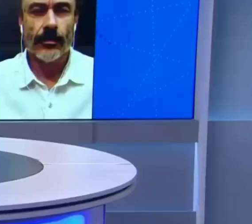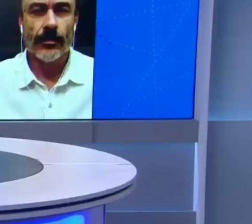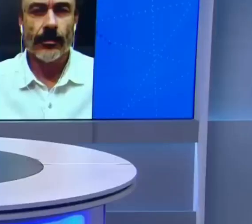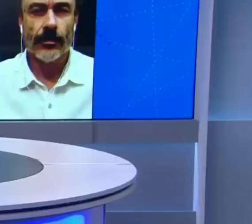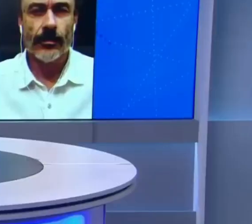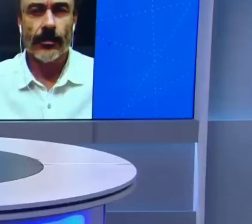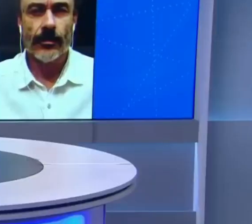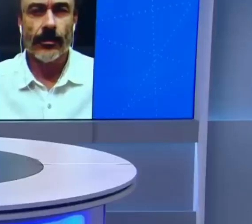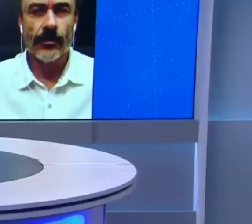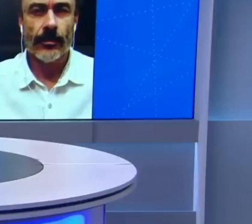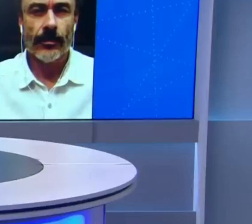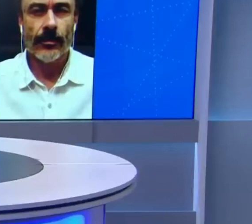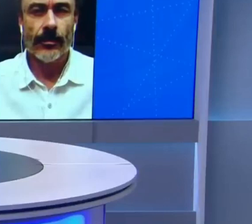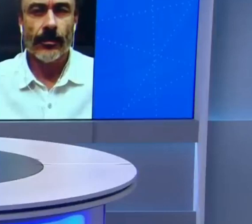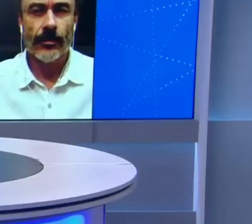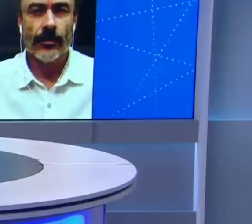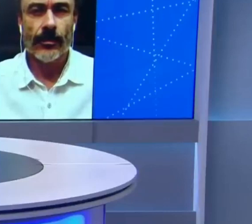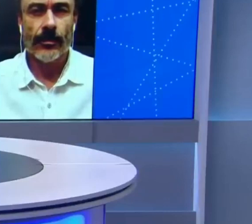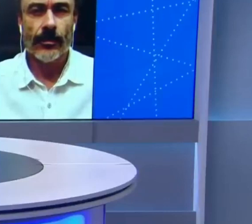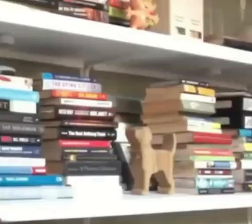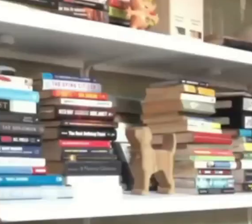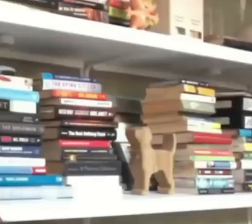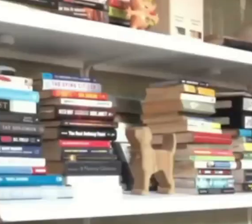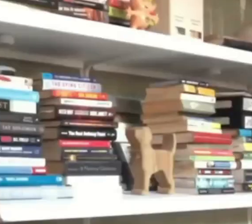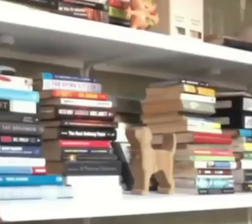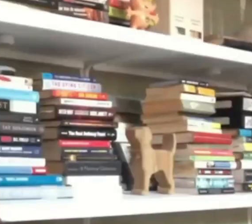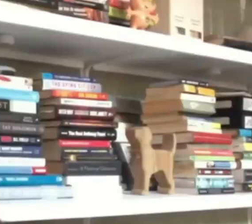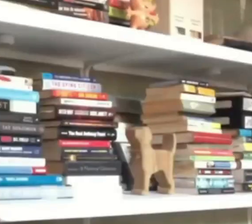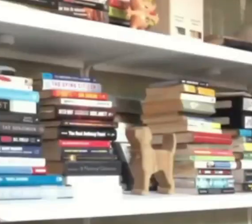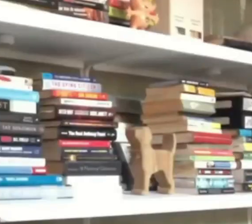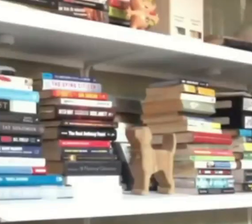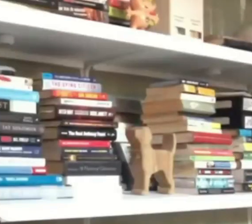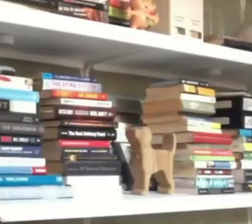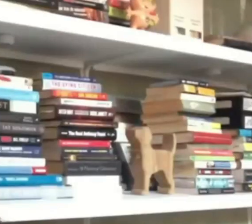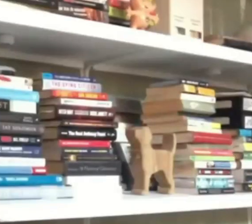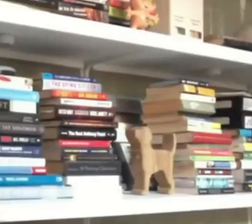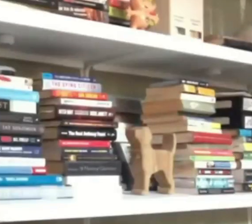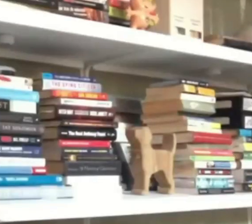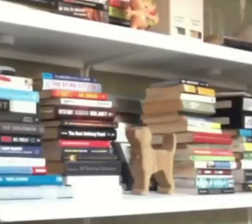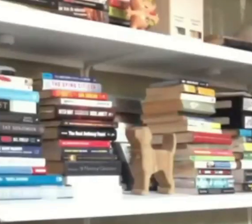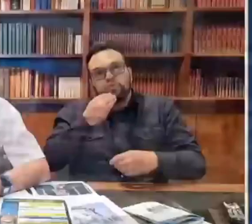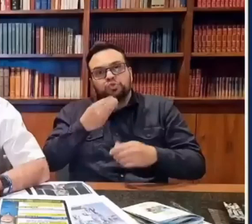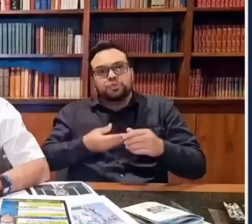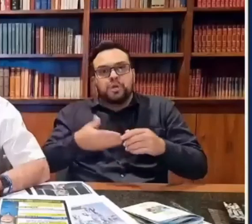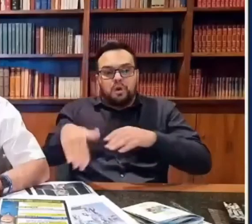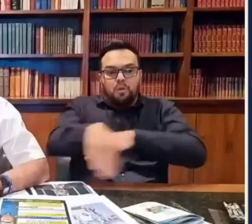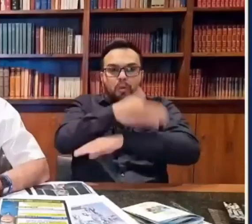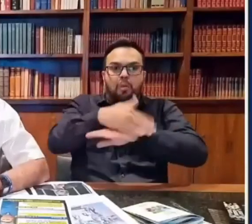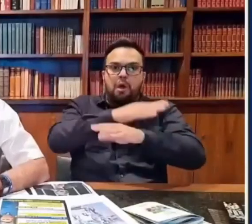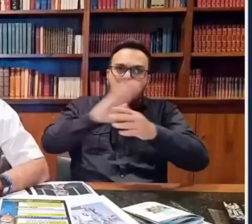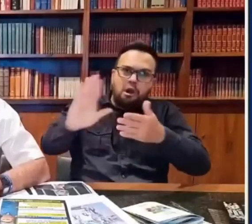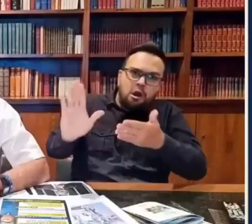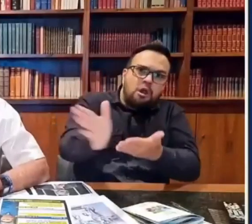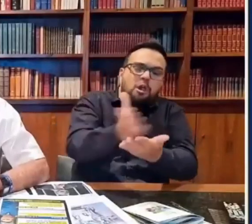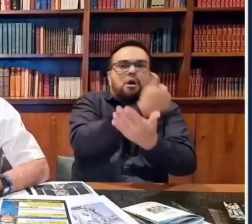segundos e olha Victor eu fiz muitas anotações hoje aqui assistindo a Live do presidente pontos